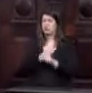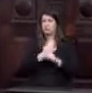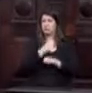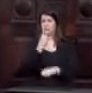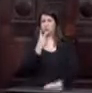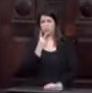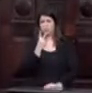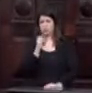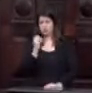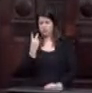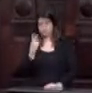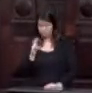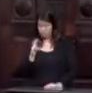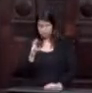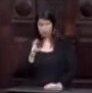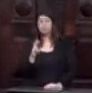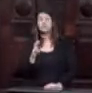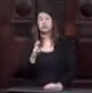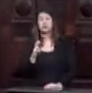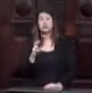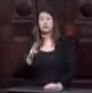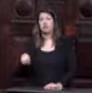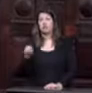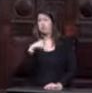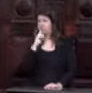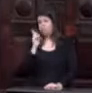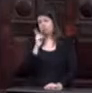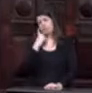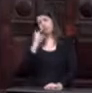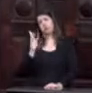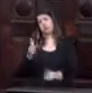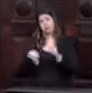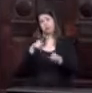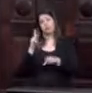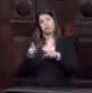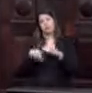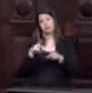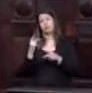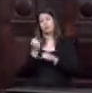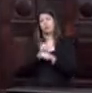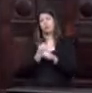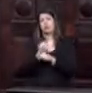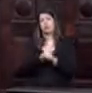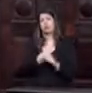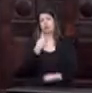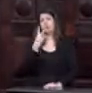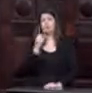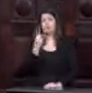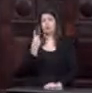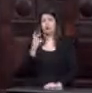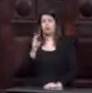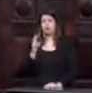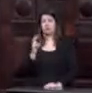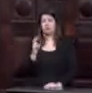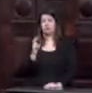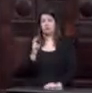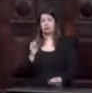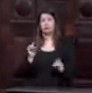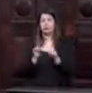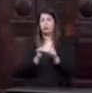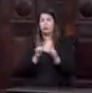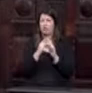2015, não estão falando para a população que o ano de 2015, aliás, a